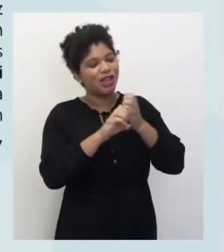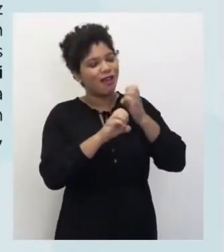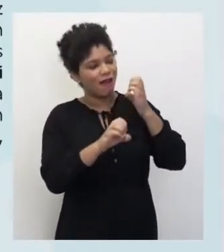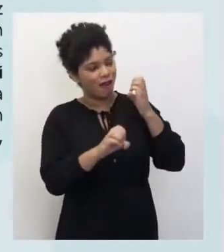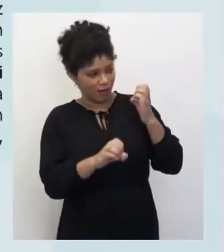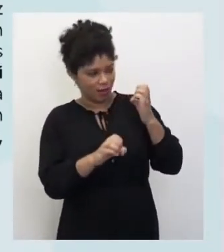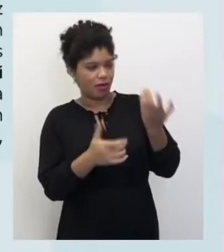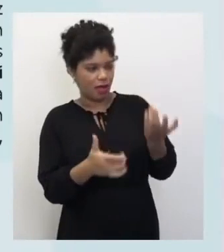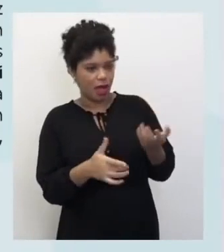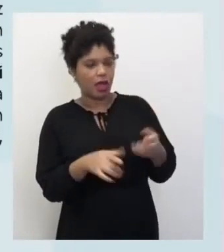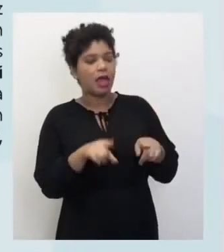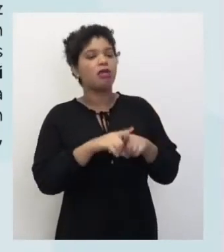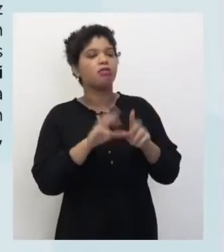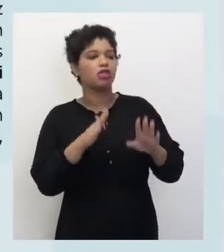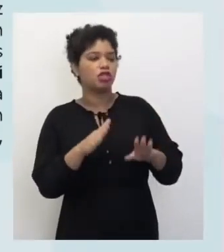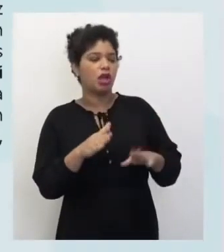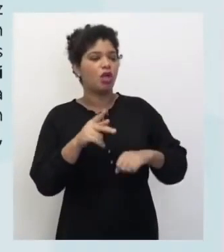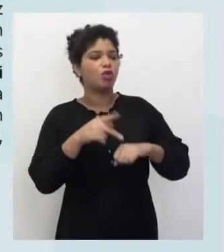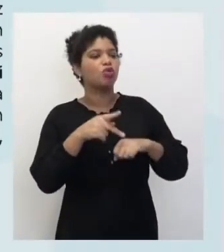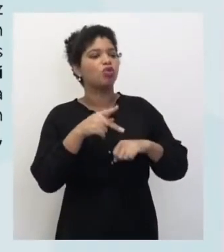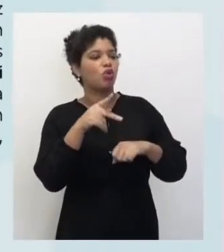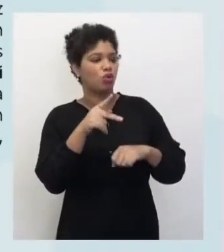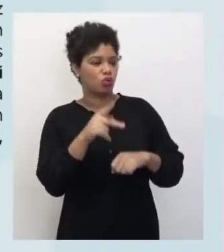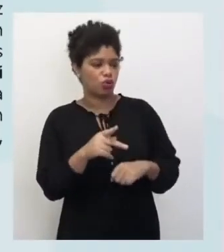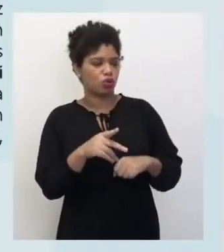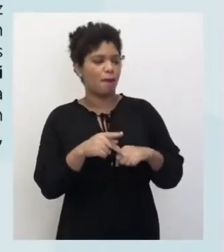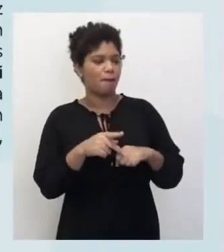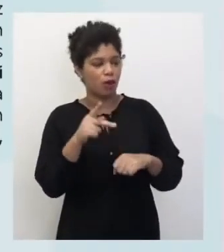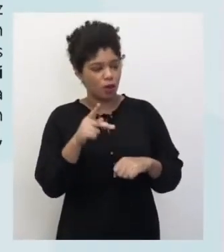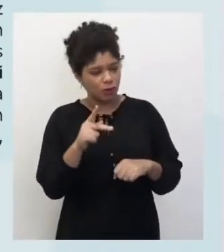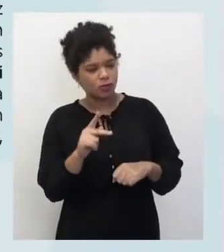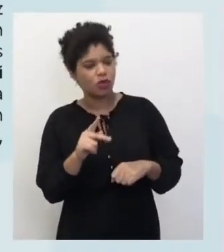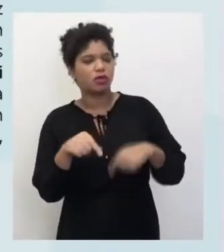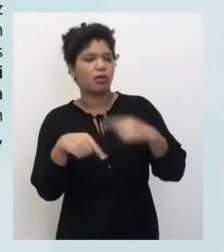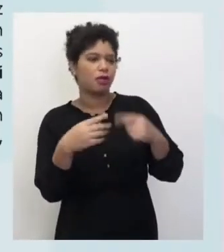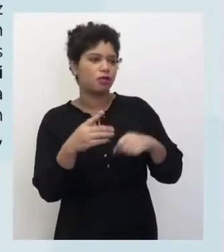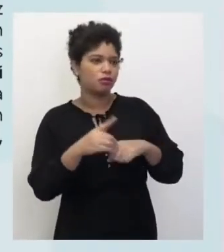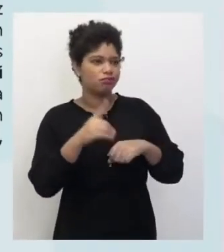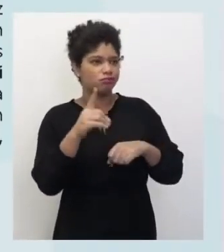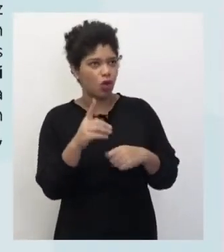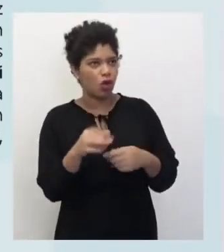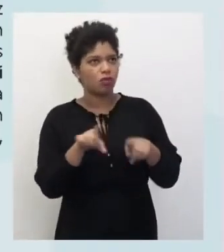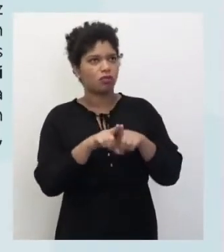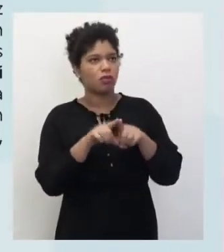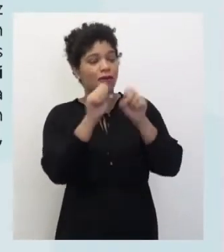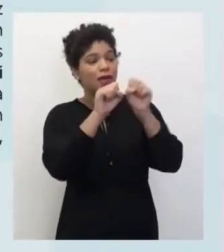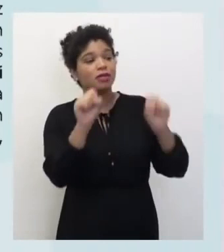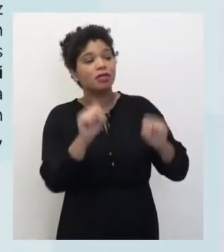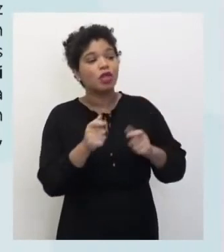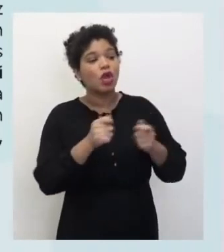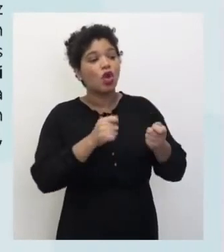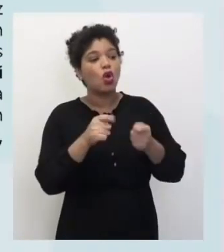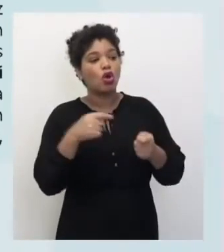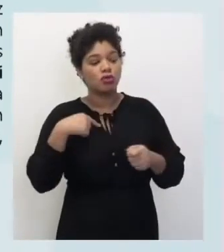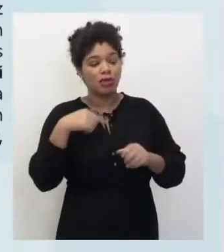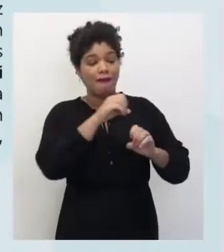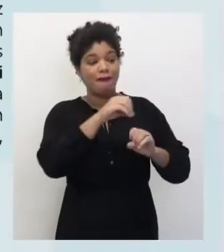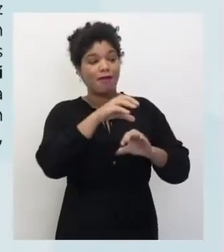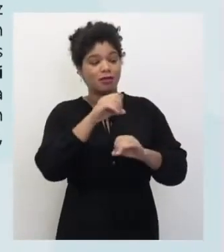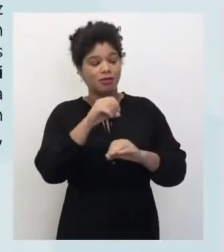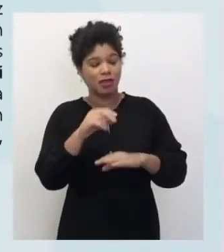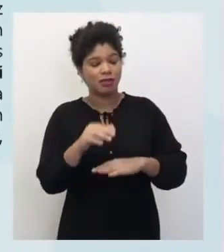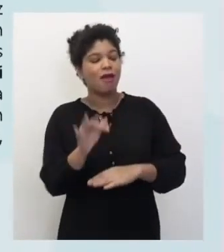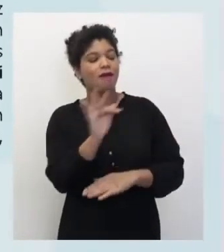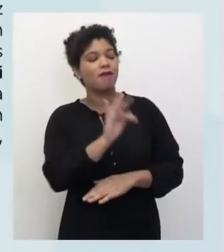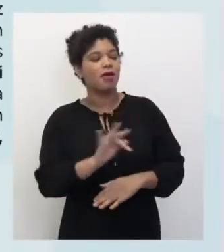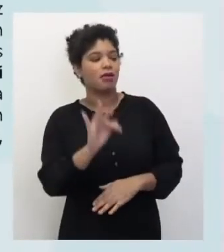Engenharia Mecânica. Voltado a sistemas de controle, passei 7 anos lecionando numa faculdade de